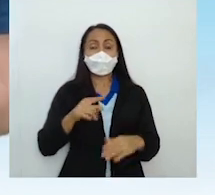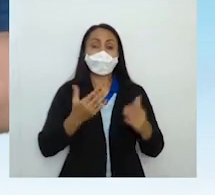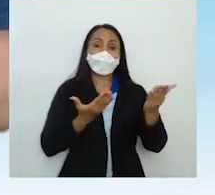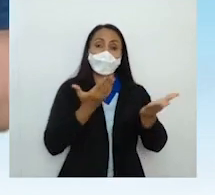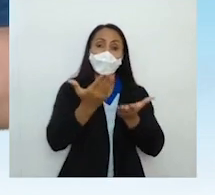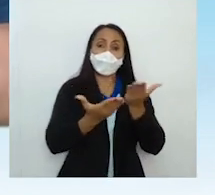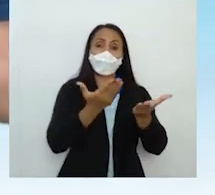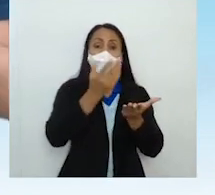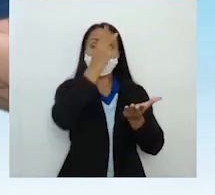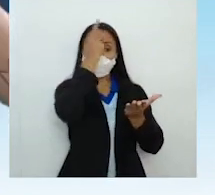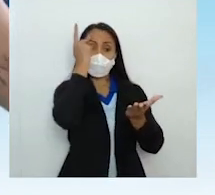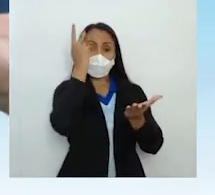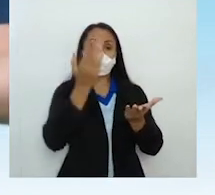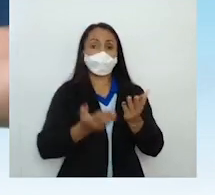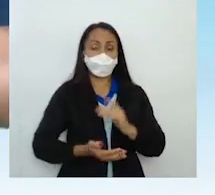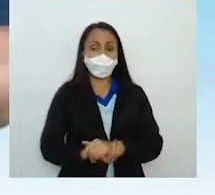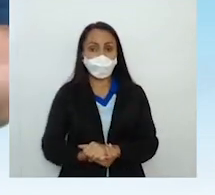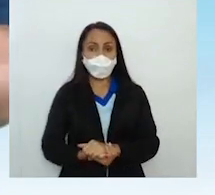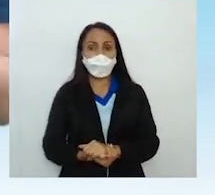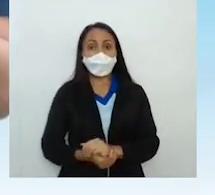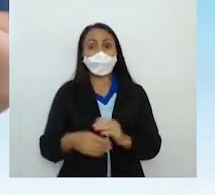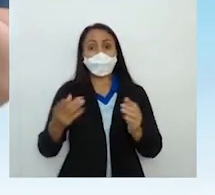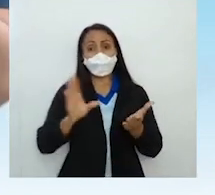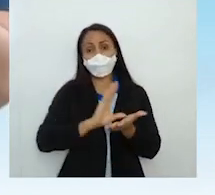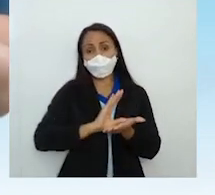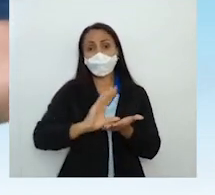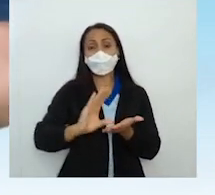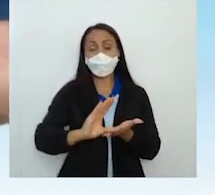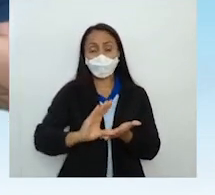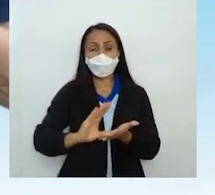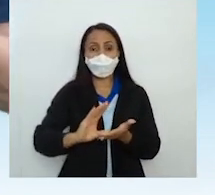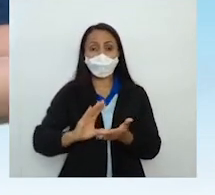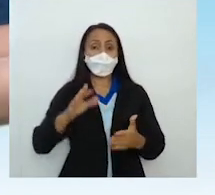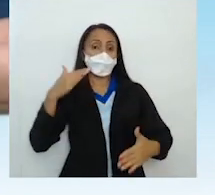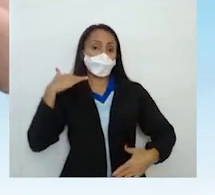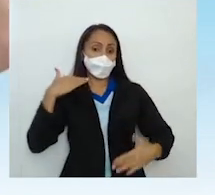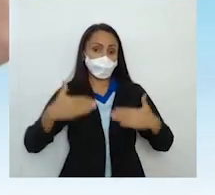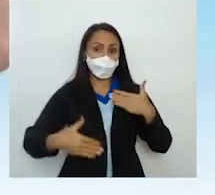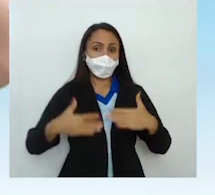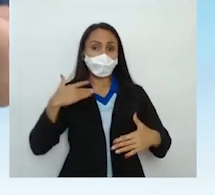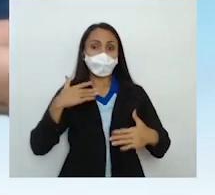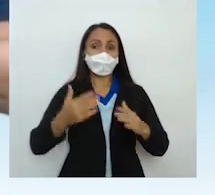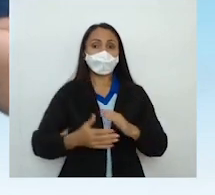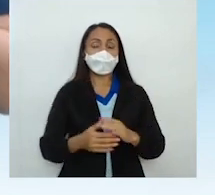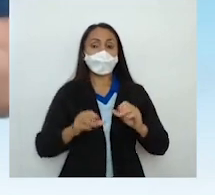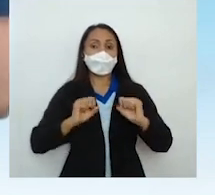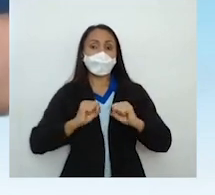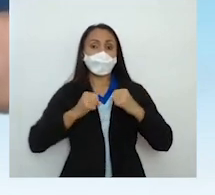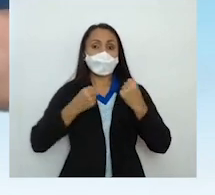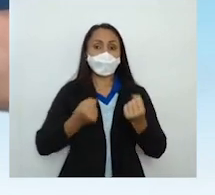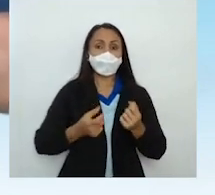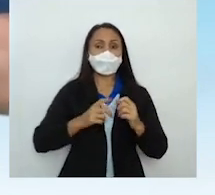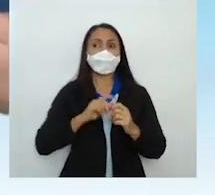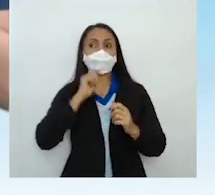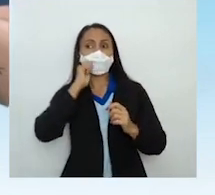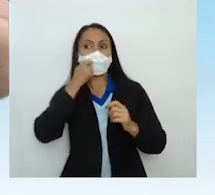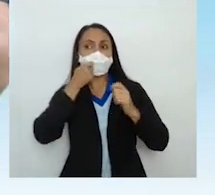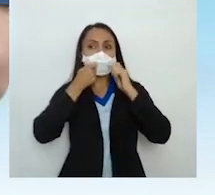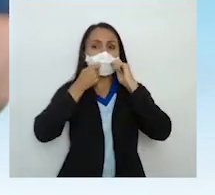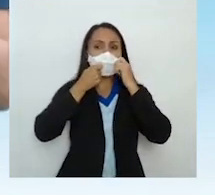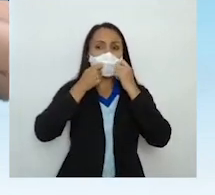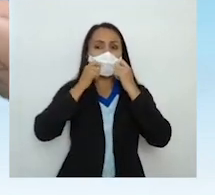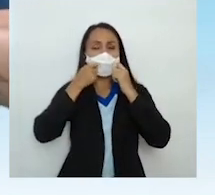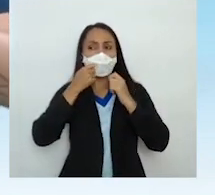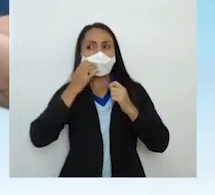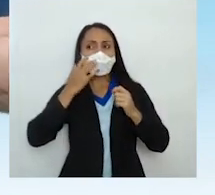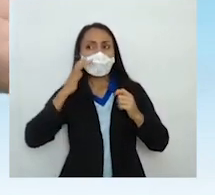para as outras pessoas. E aí atributos físicos eram observados, como força física, como a dentição, tal. E aí as pessoas,